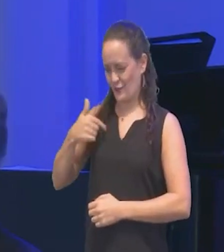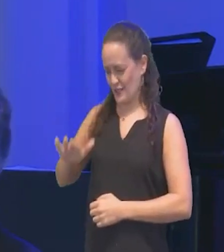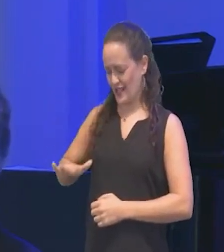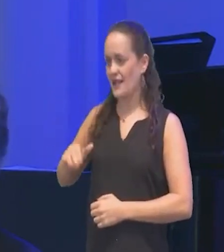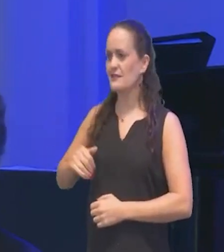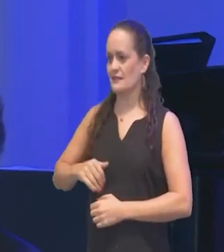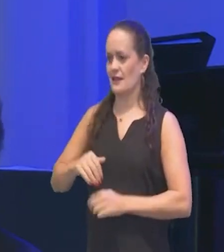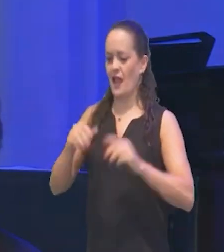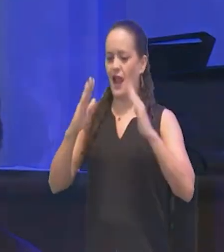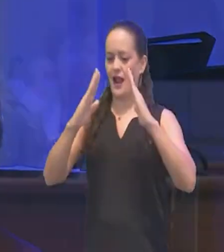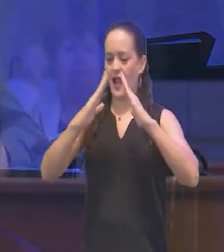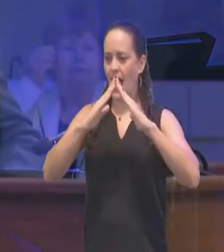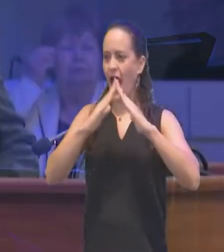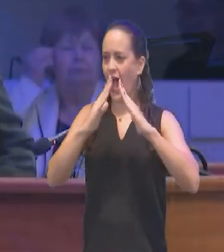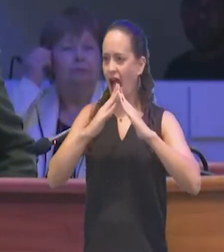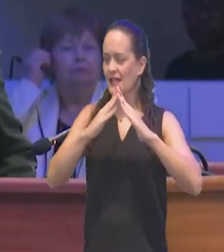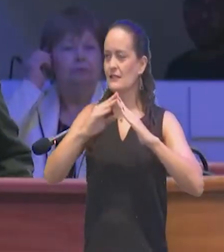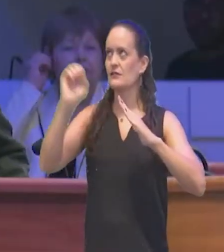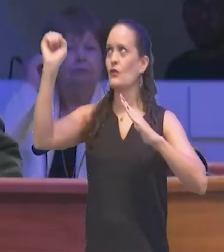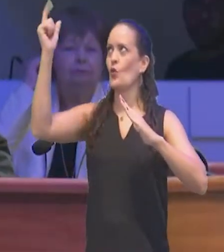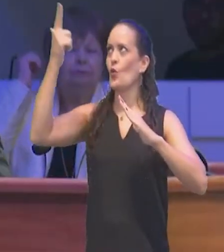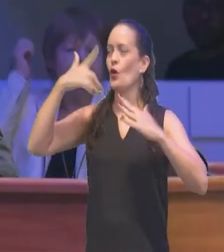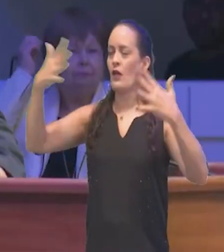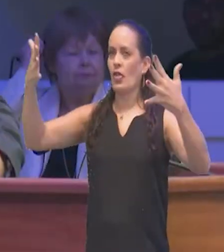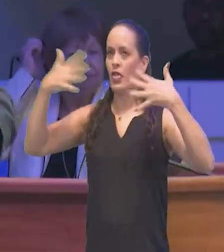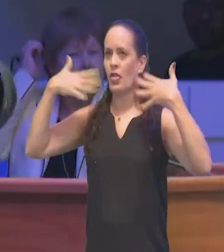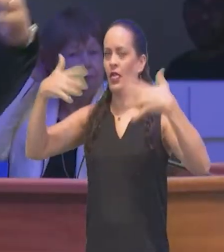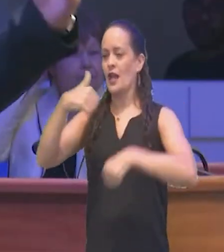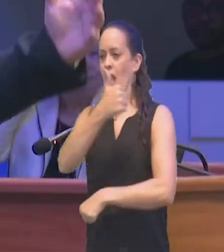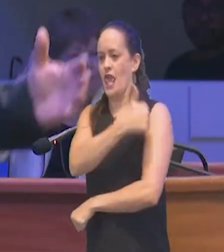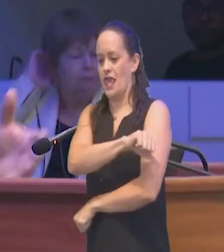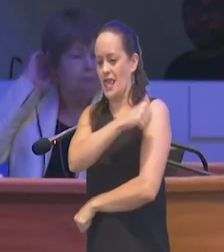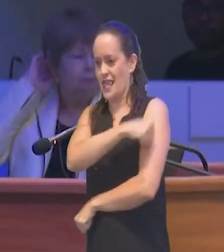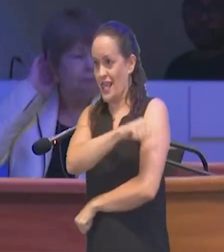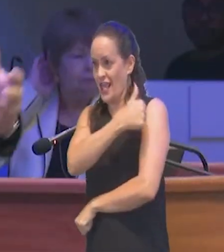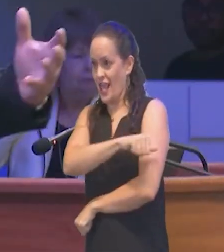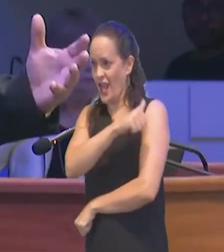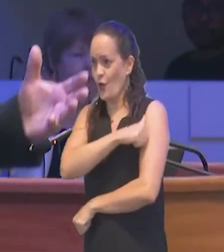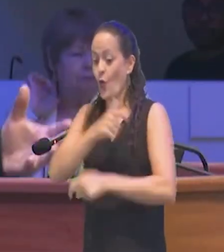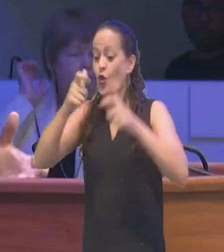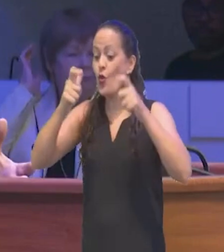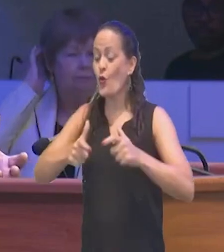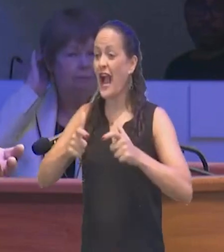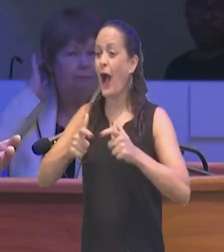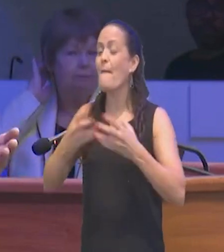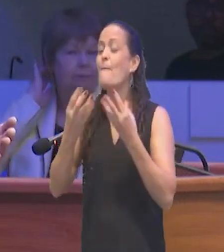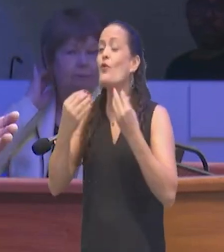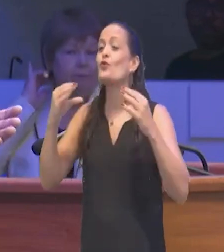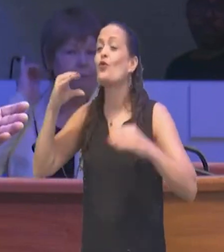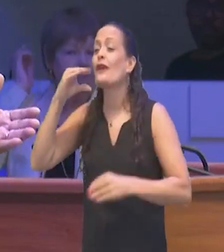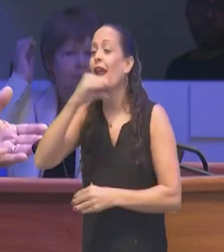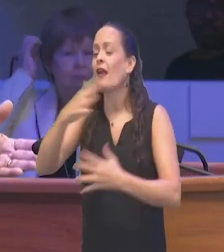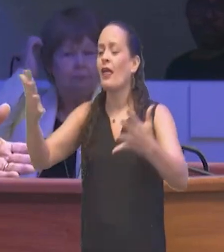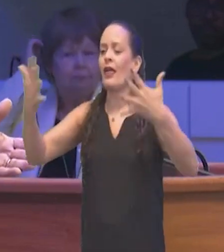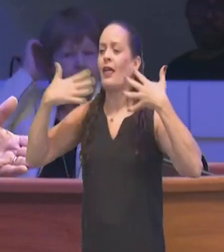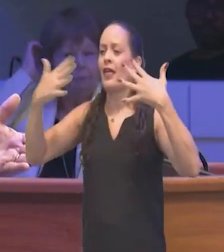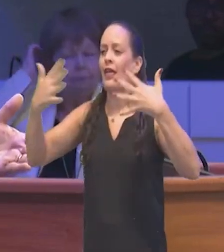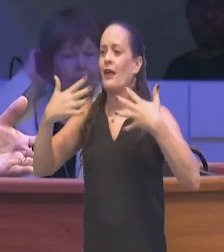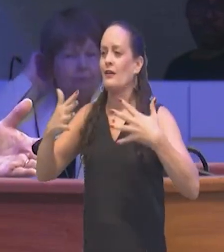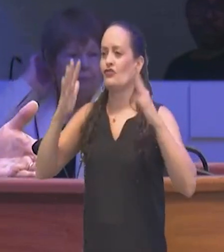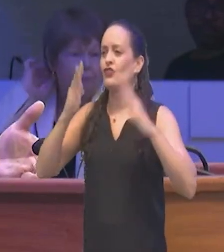2 quartos, com sol de 40 graus do Rio de Janeiro, por si só o ambiente já era um ambiente propício a